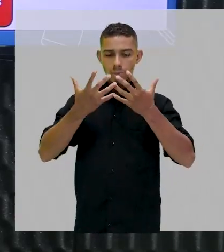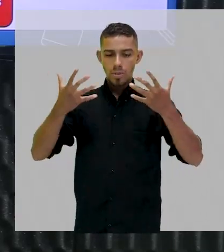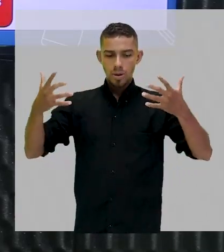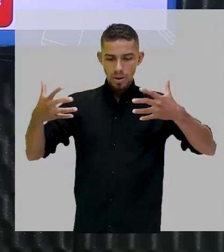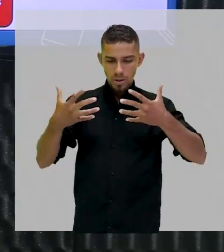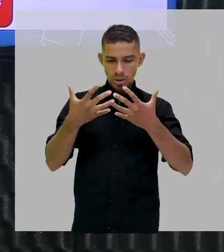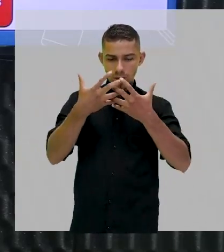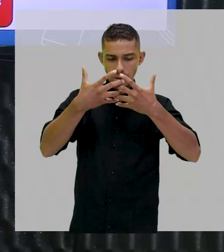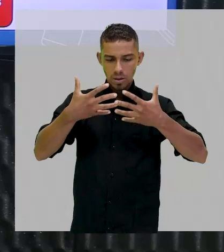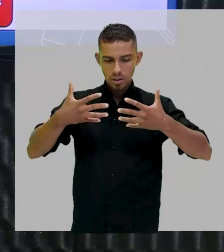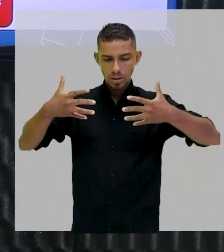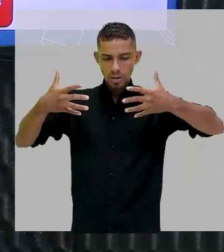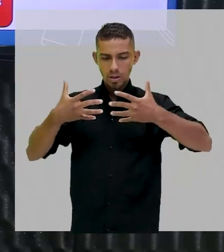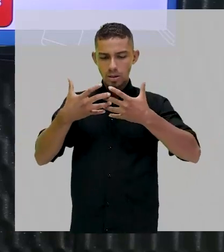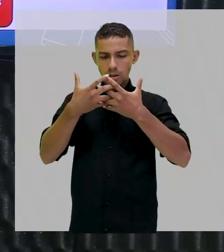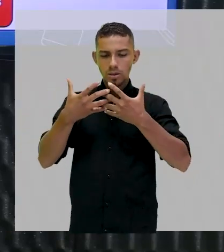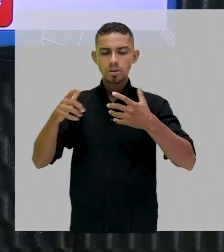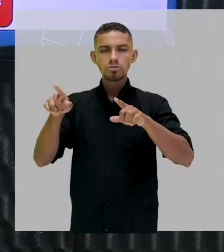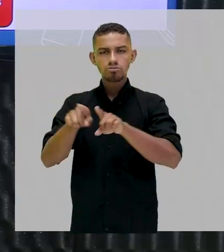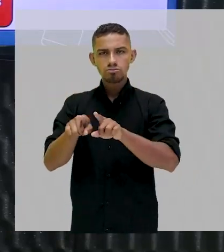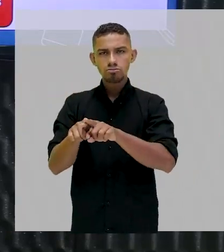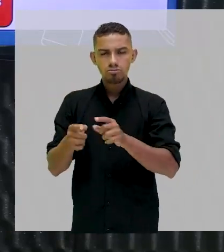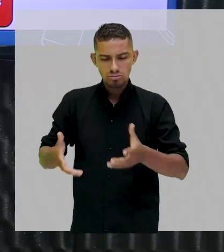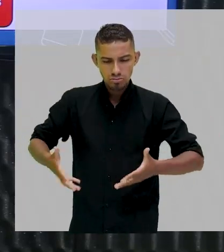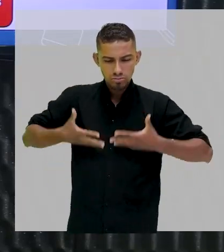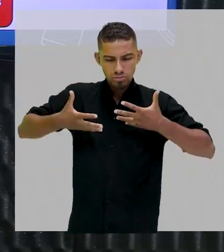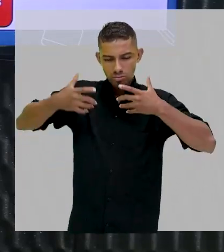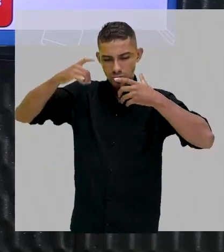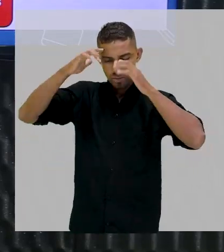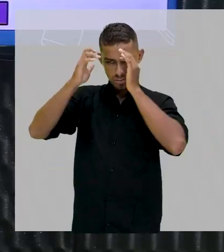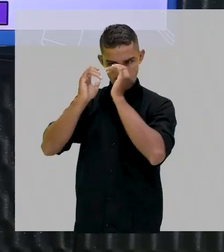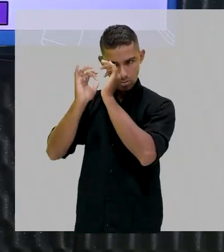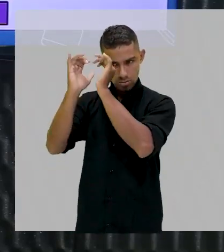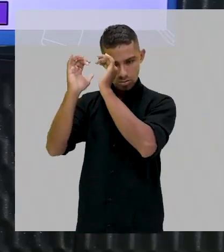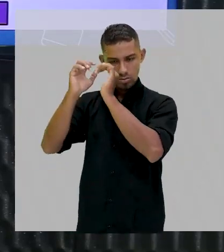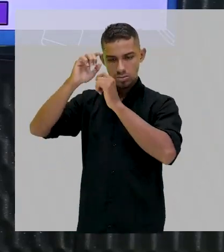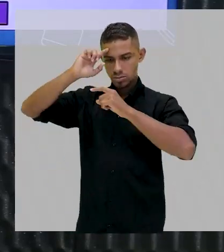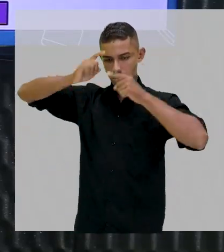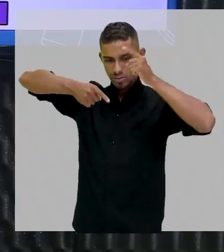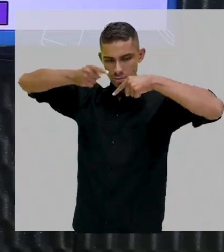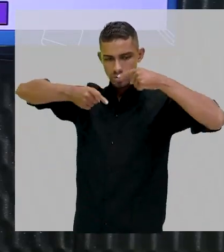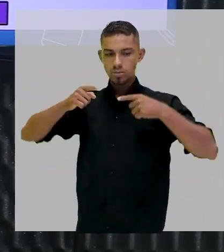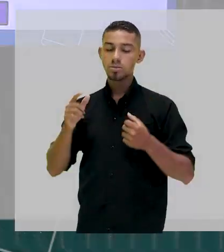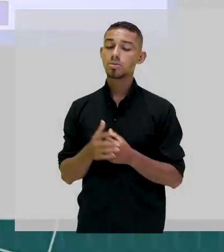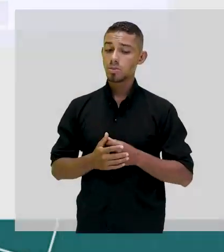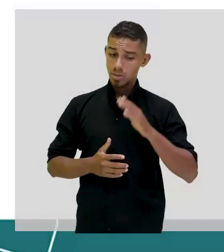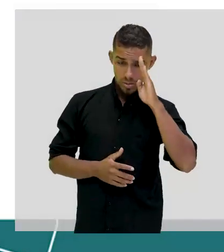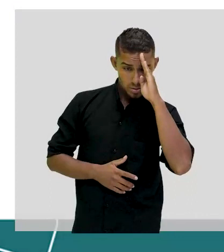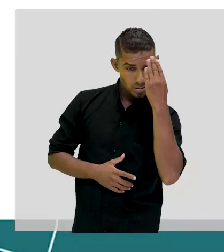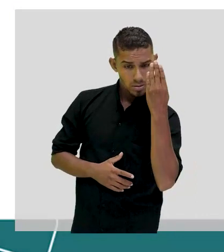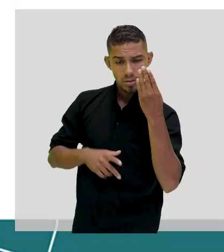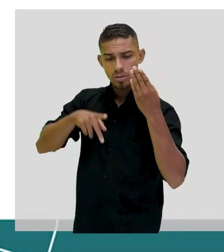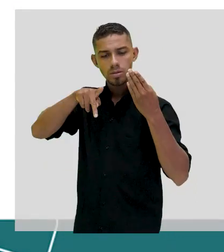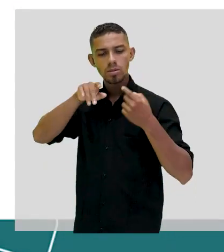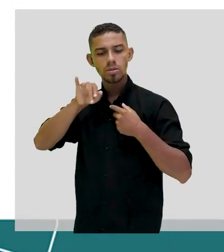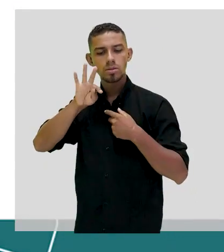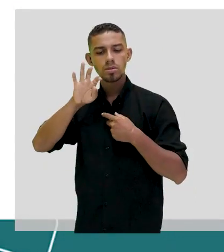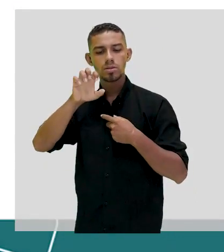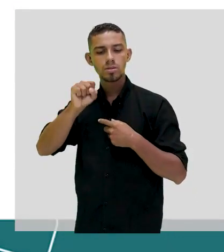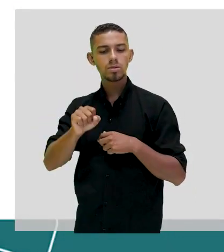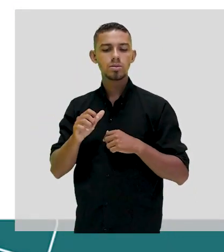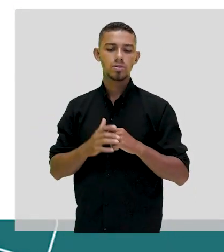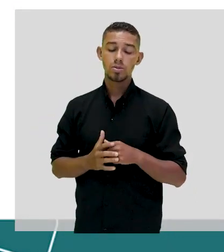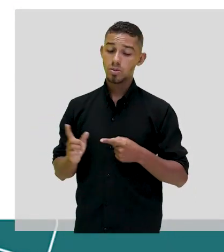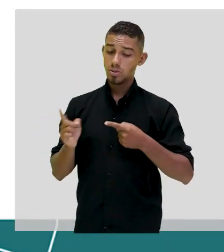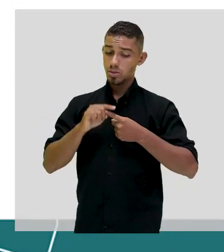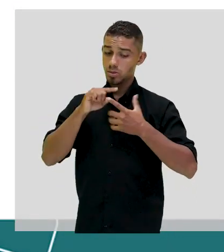quitina e miosina, é através de um estímulo de um neurônio motor. Os princípios do Pilates são esses aqui, ó,